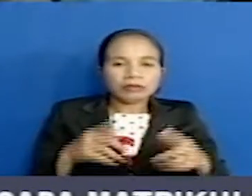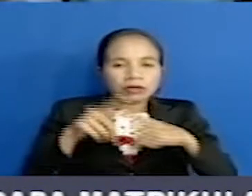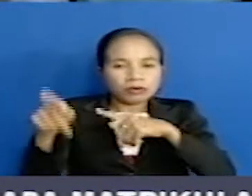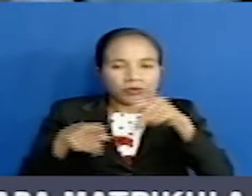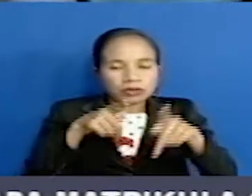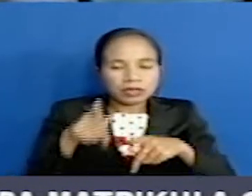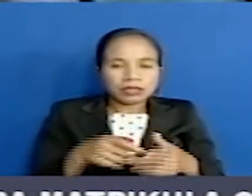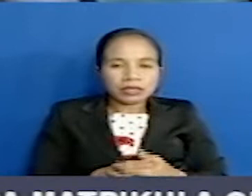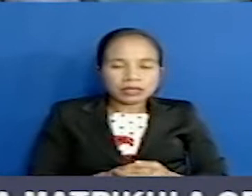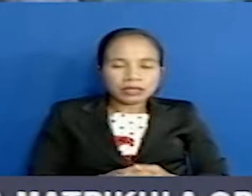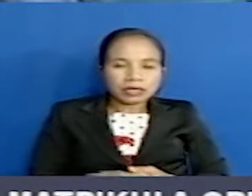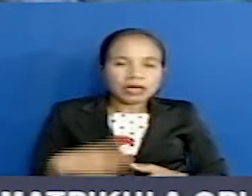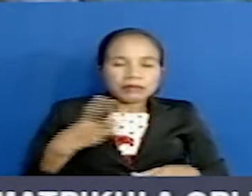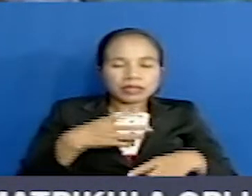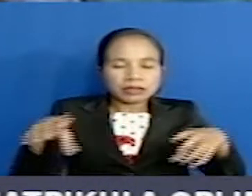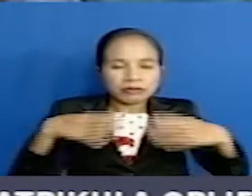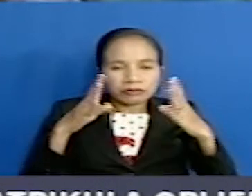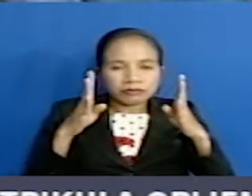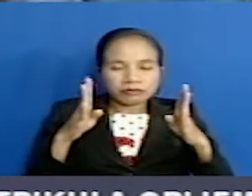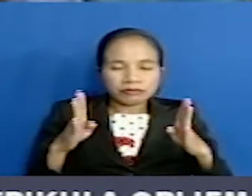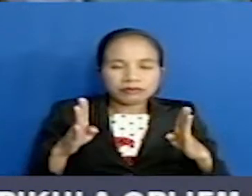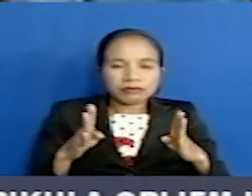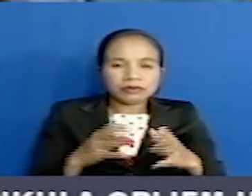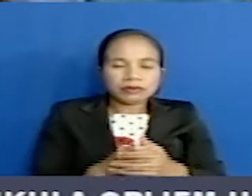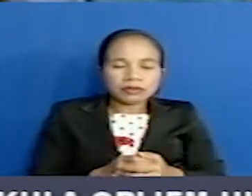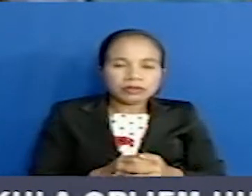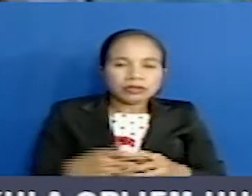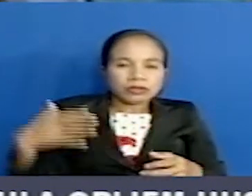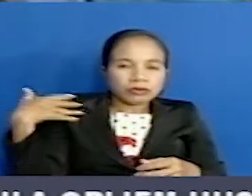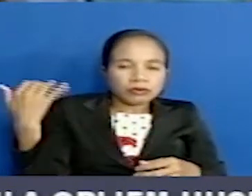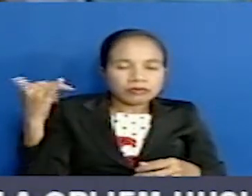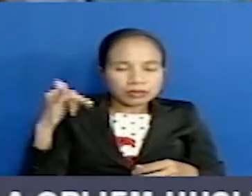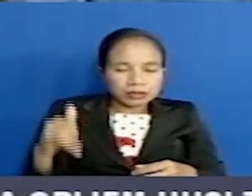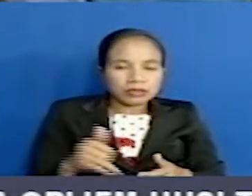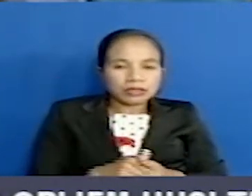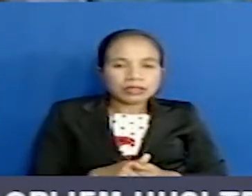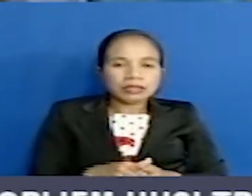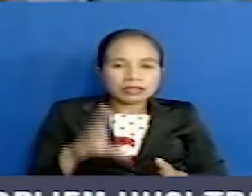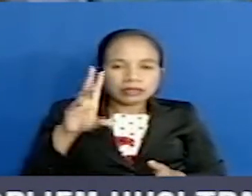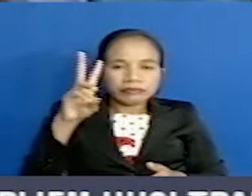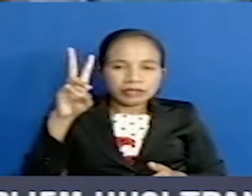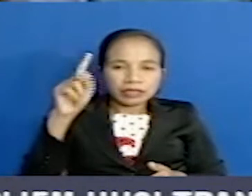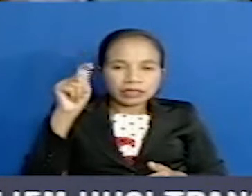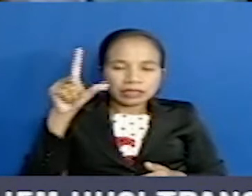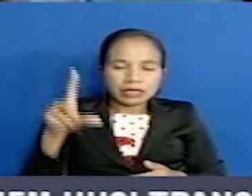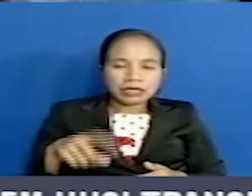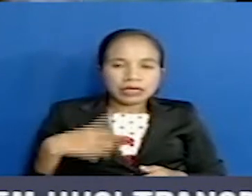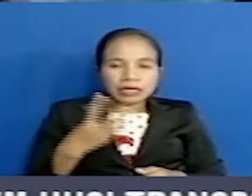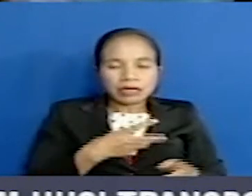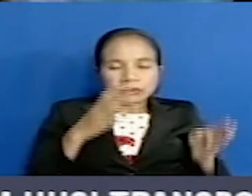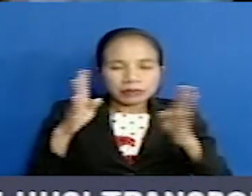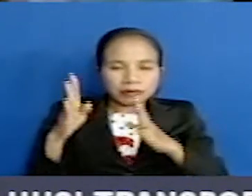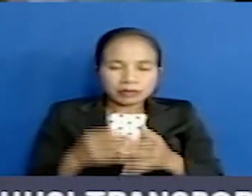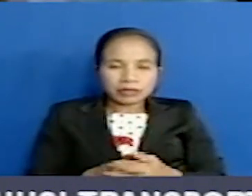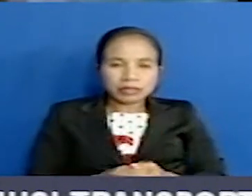né. A minha voluntário será, a minha juventude será, a minha funcionário será, com os vermelhos Timor-Leste, a mim vem preparado,